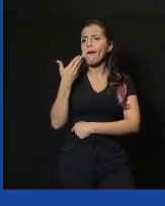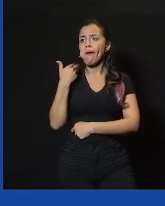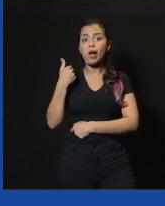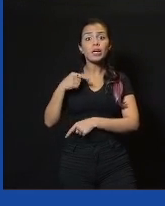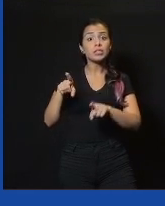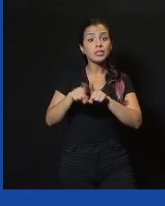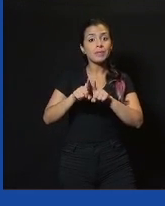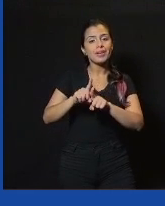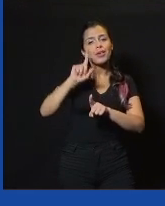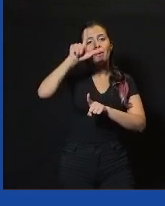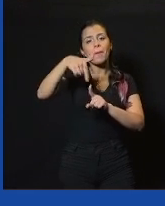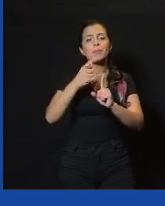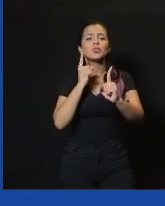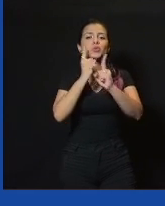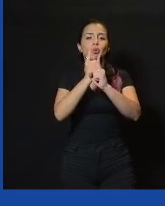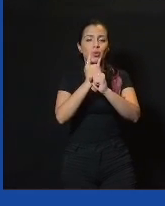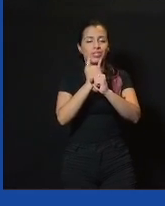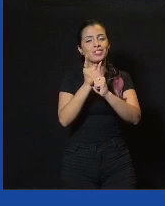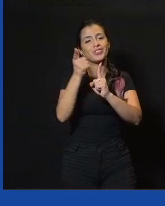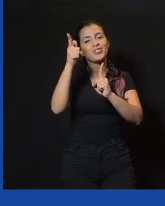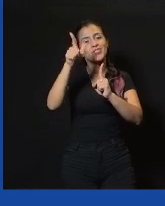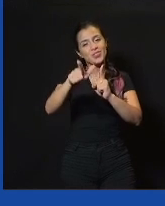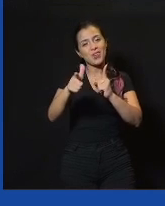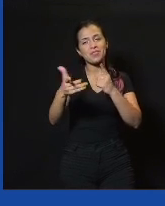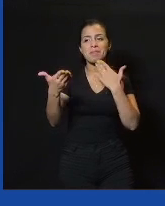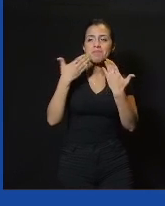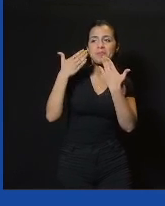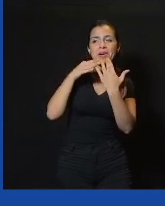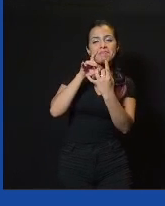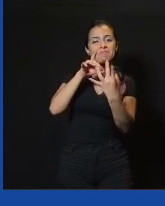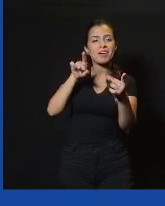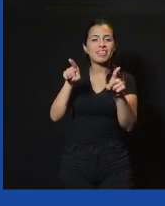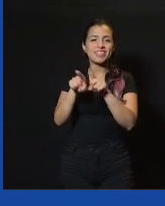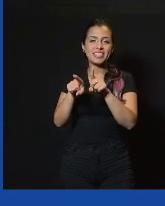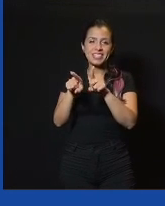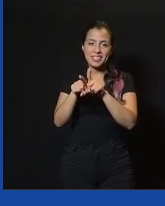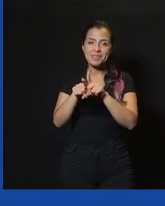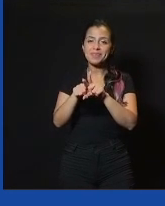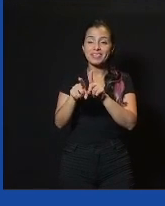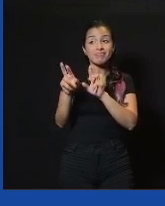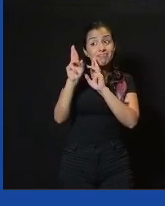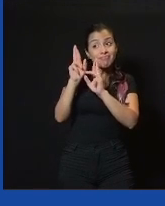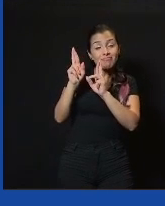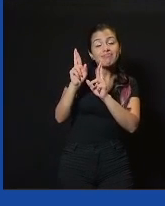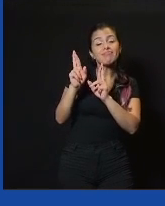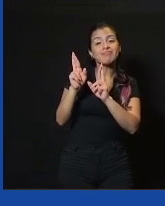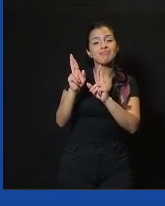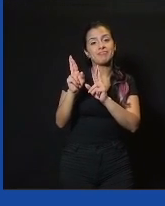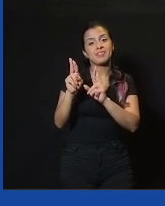se encontra em breve em outros, seja em conversas online, seja, eu espero que em breve a gente se encontre